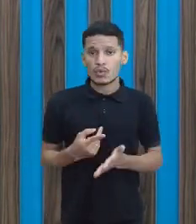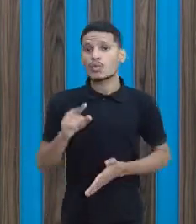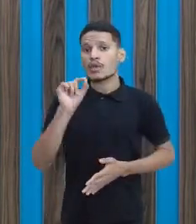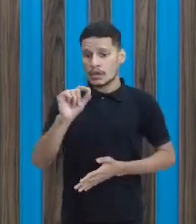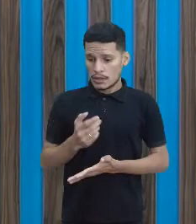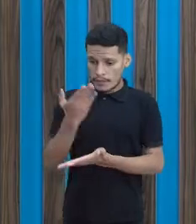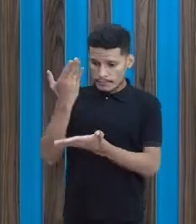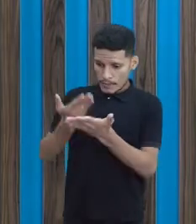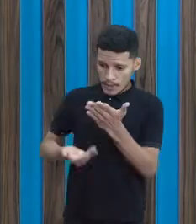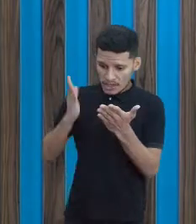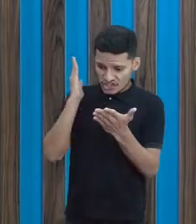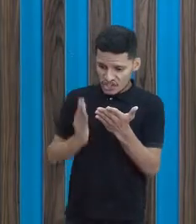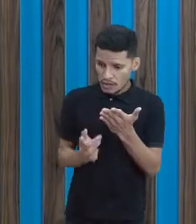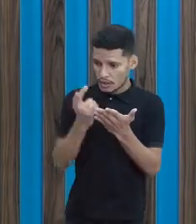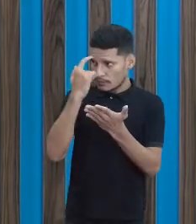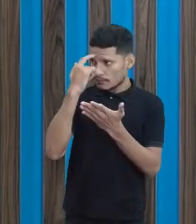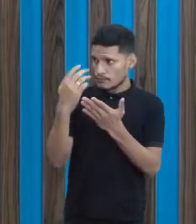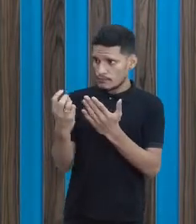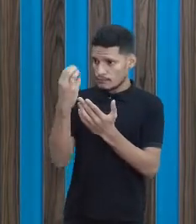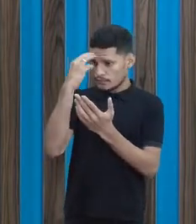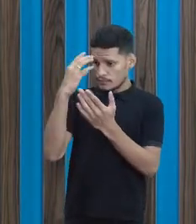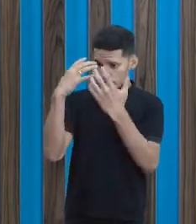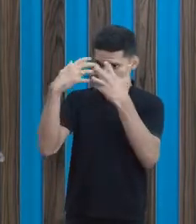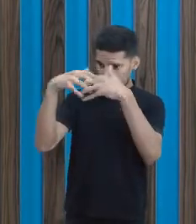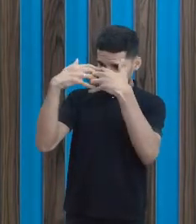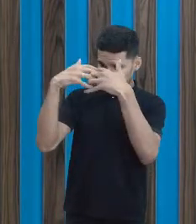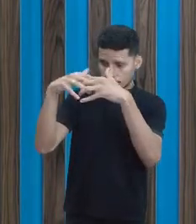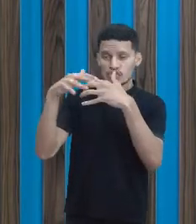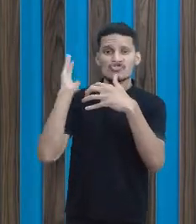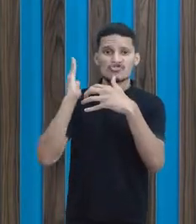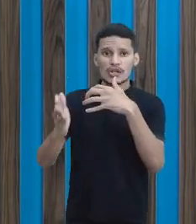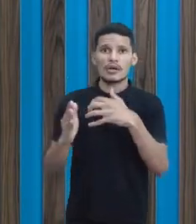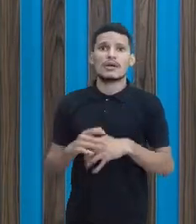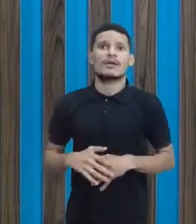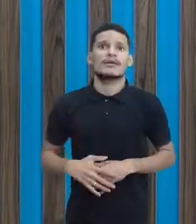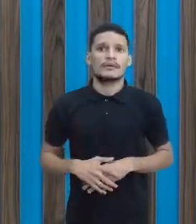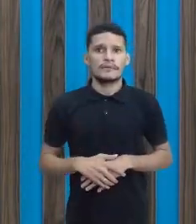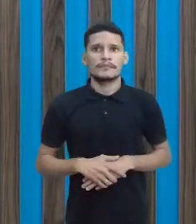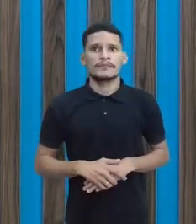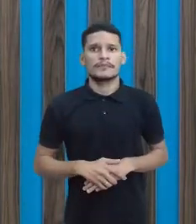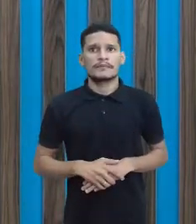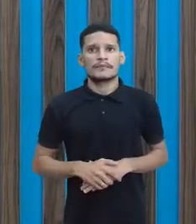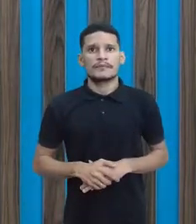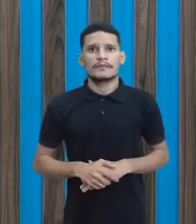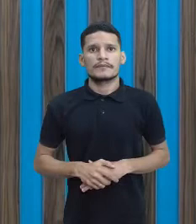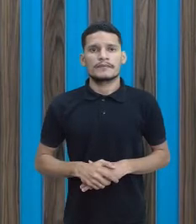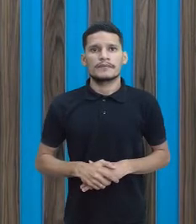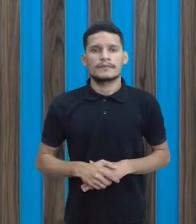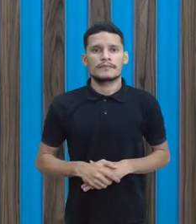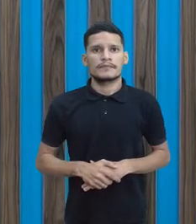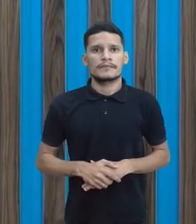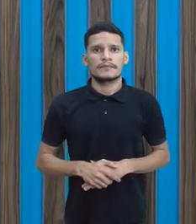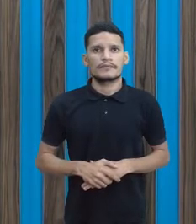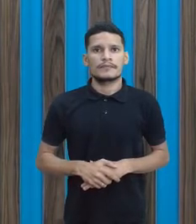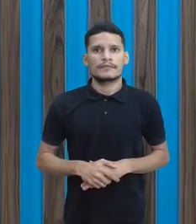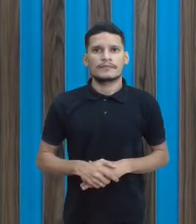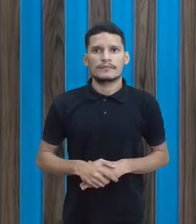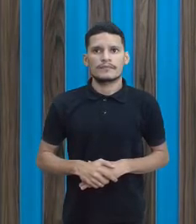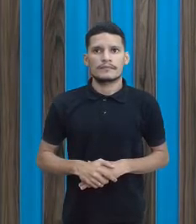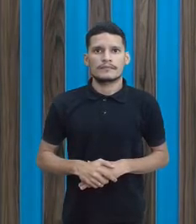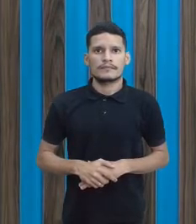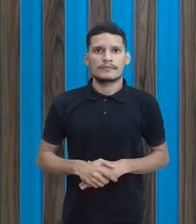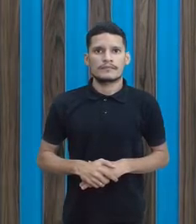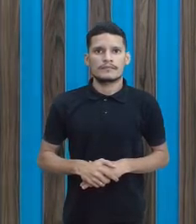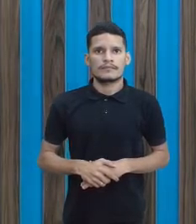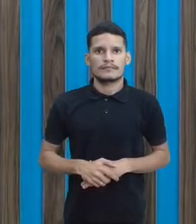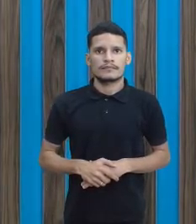é um estado da mente, né? É um estado mental. Nobody is ever defeated until defeat